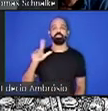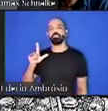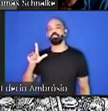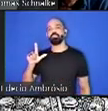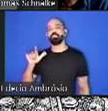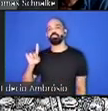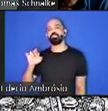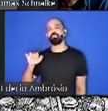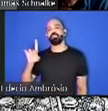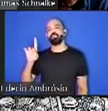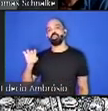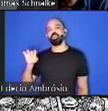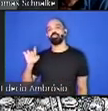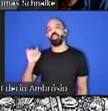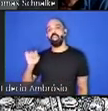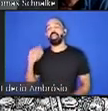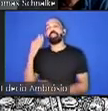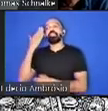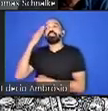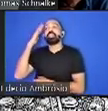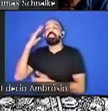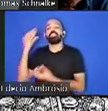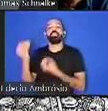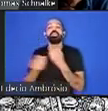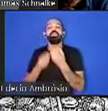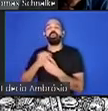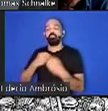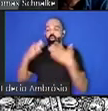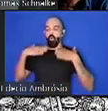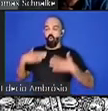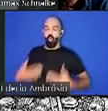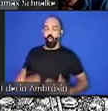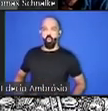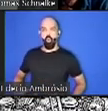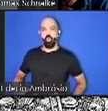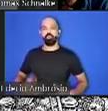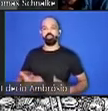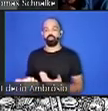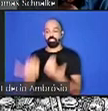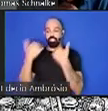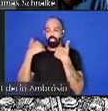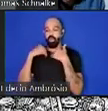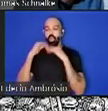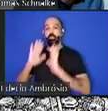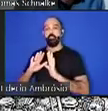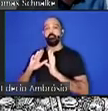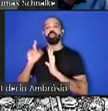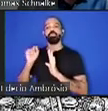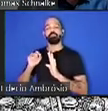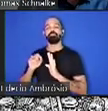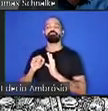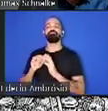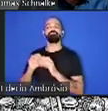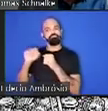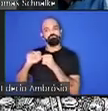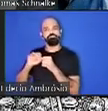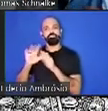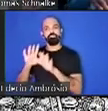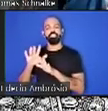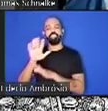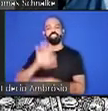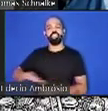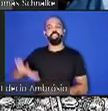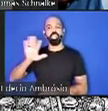na verdade, entender o corpo humano a partir do interior, mas reconstruí-lo em geral,